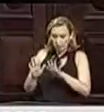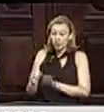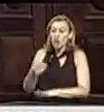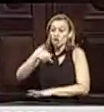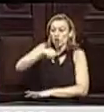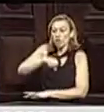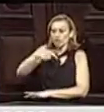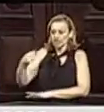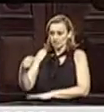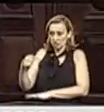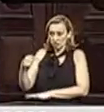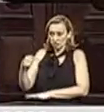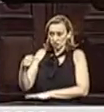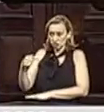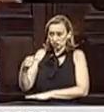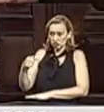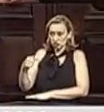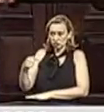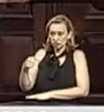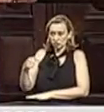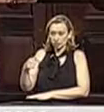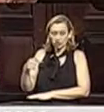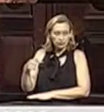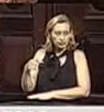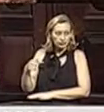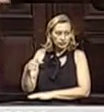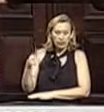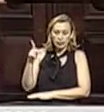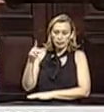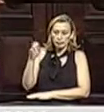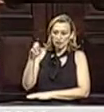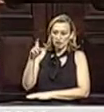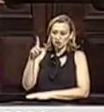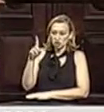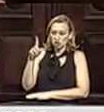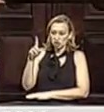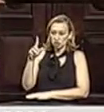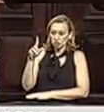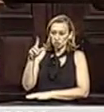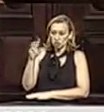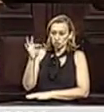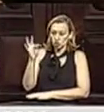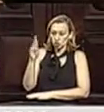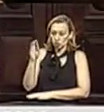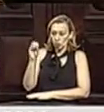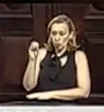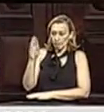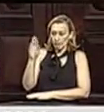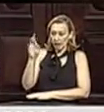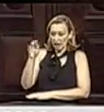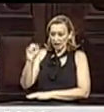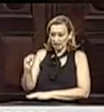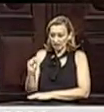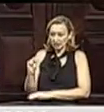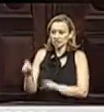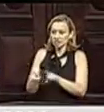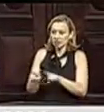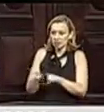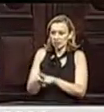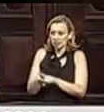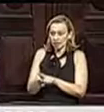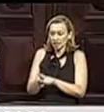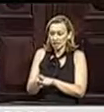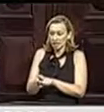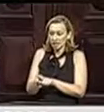97, se quebrou o monopólio da Petrobras. Em 97 também se criou a Agência Nacional